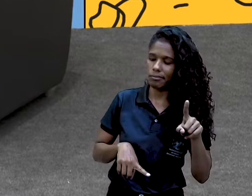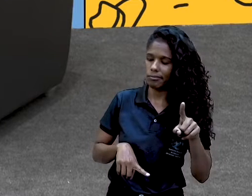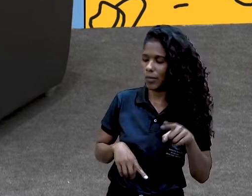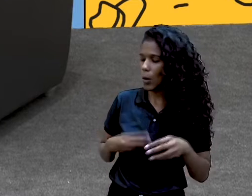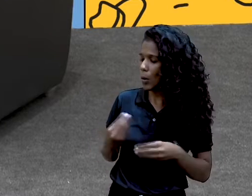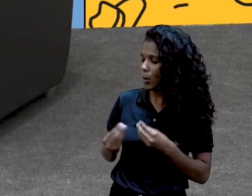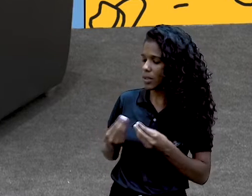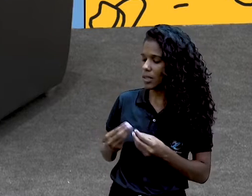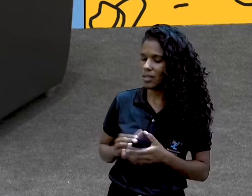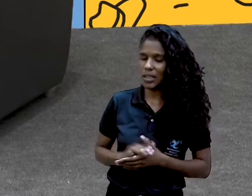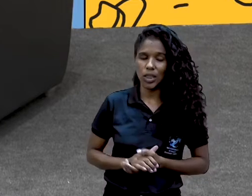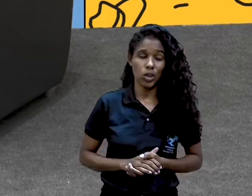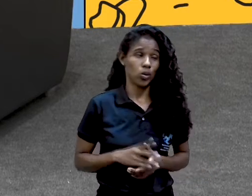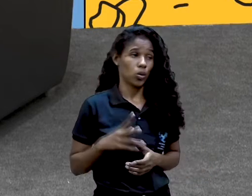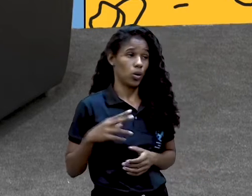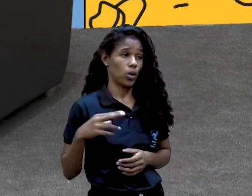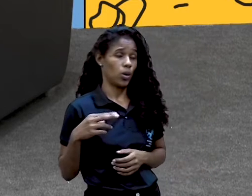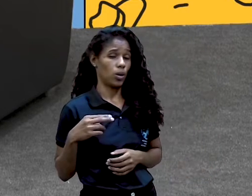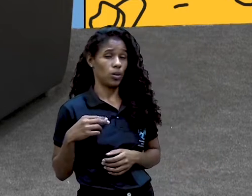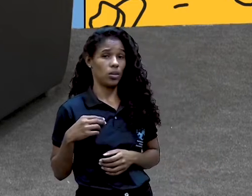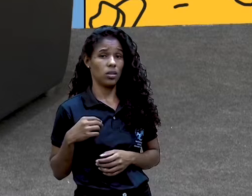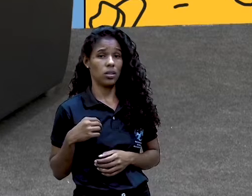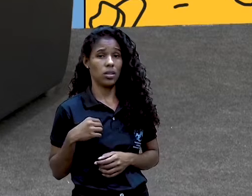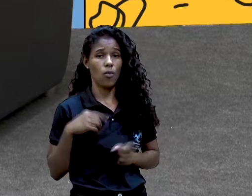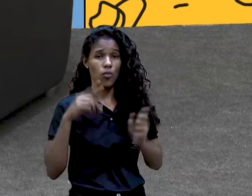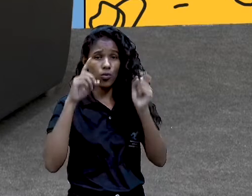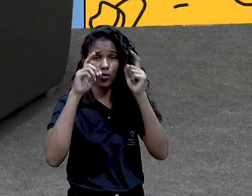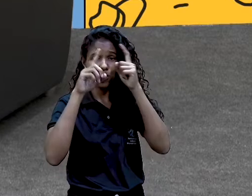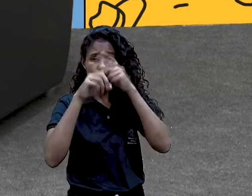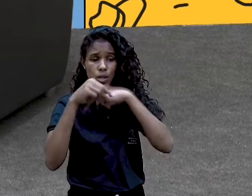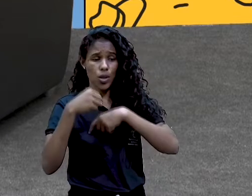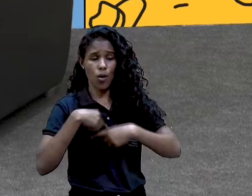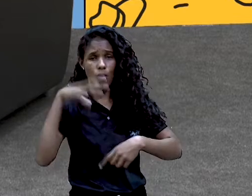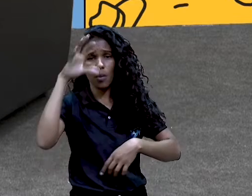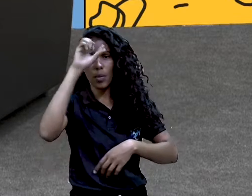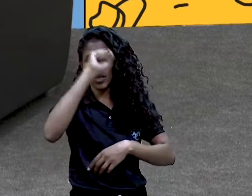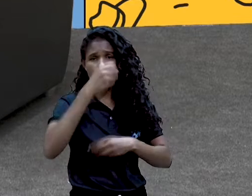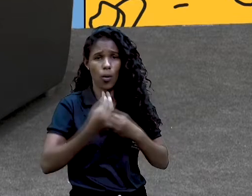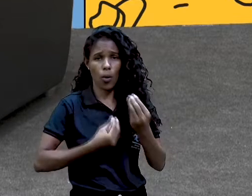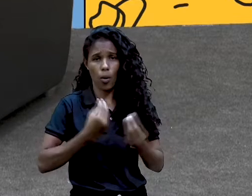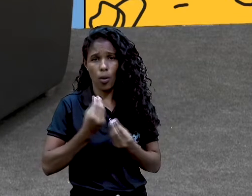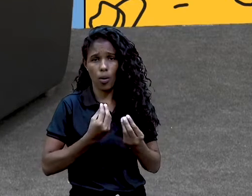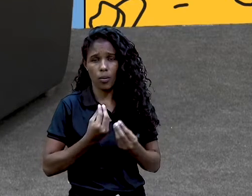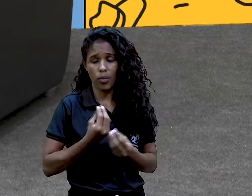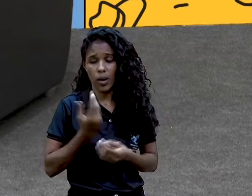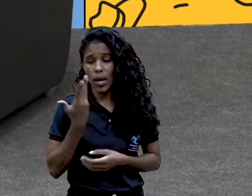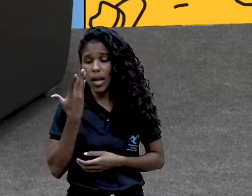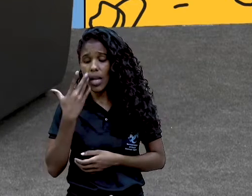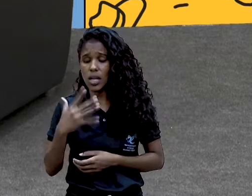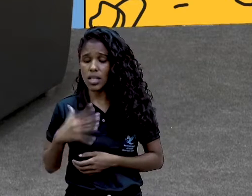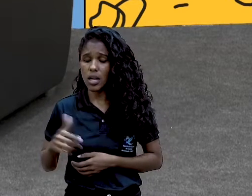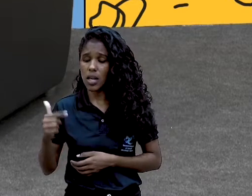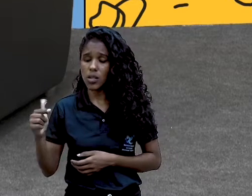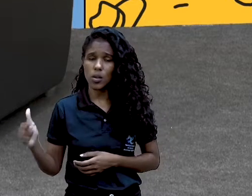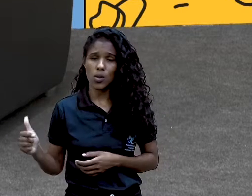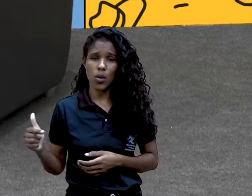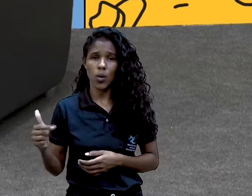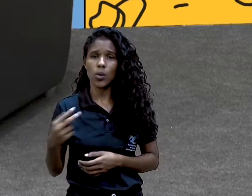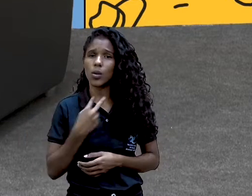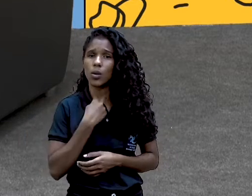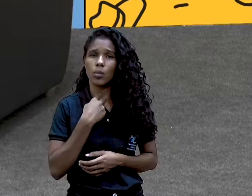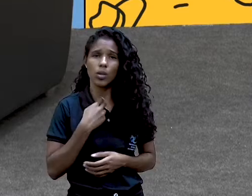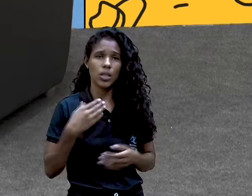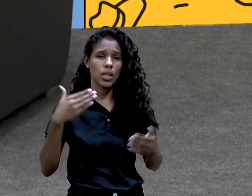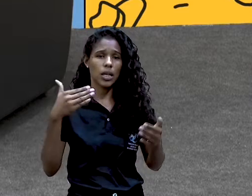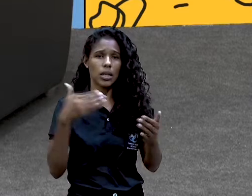difícil para o meu aprendizado quanto o das outras crianças. Então, você acredita que tinha uma menina, o nome dela é